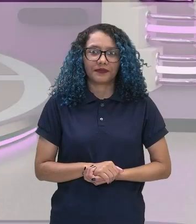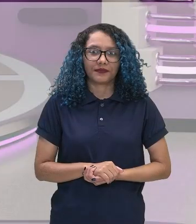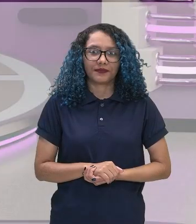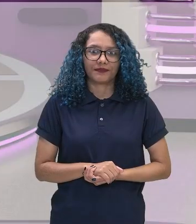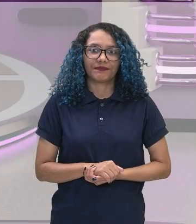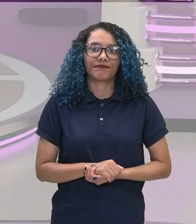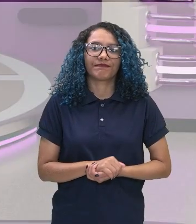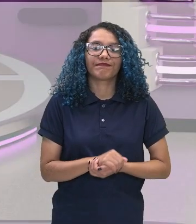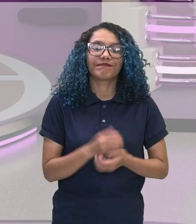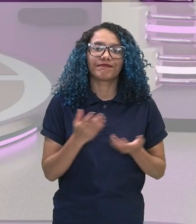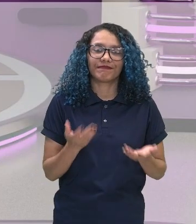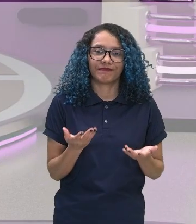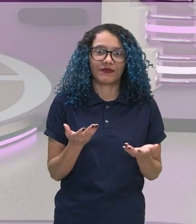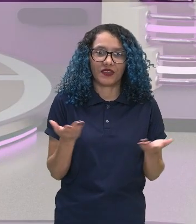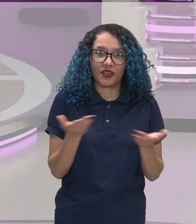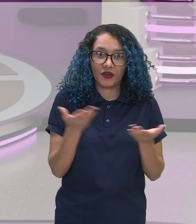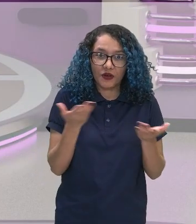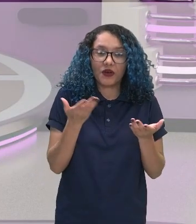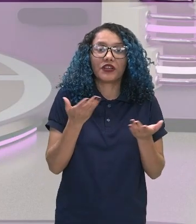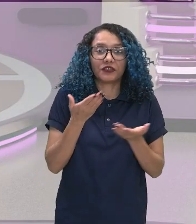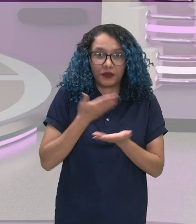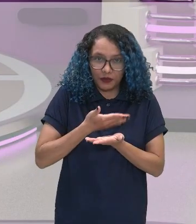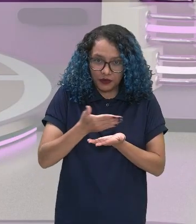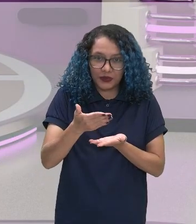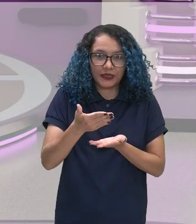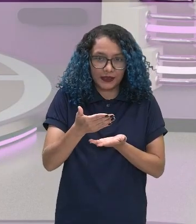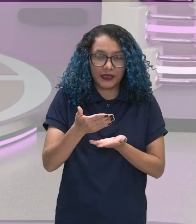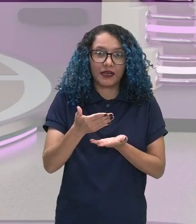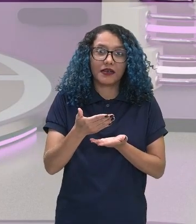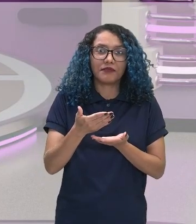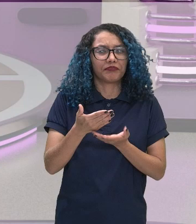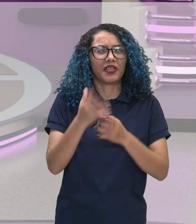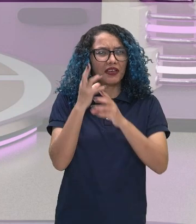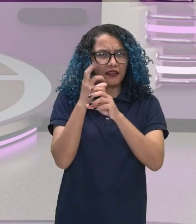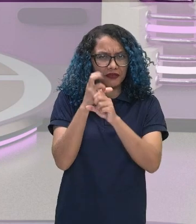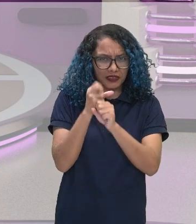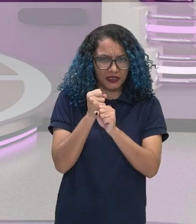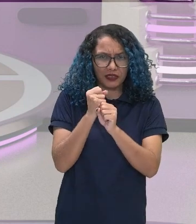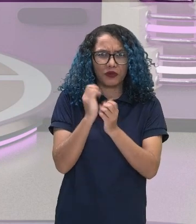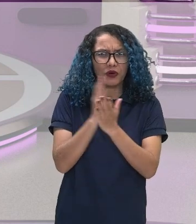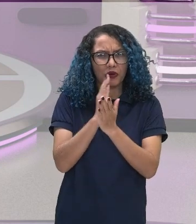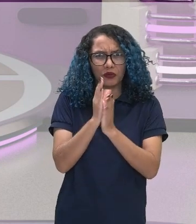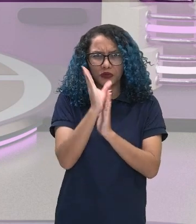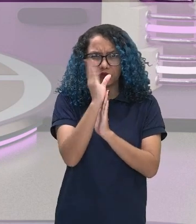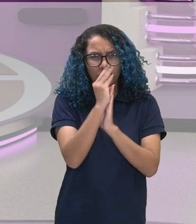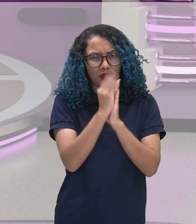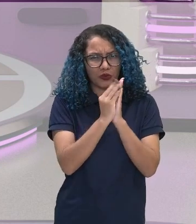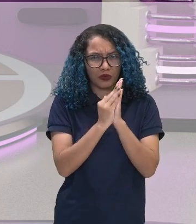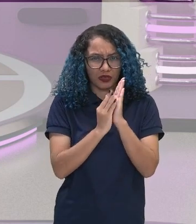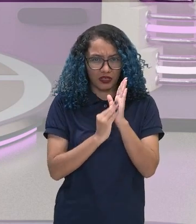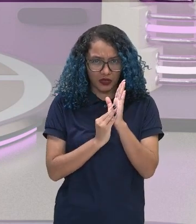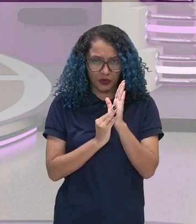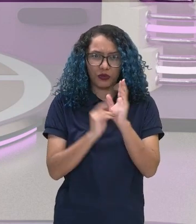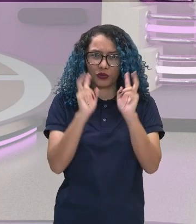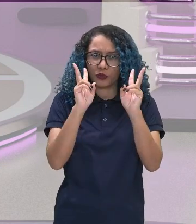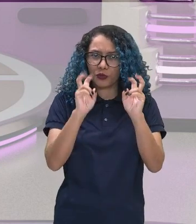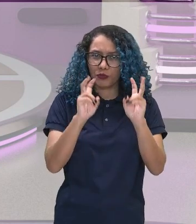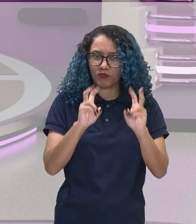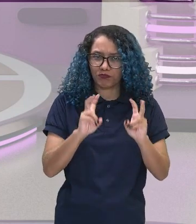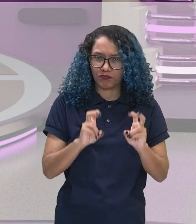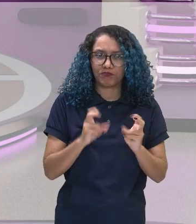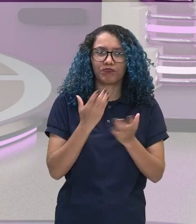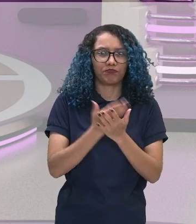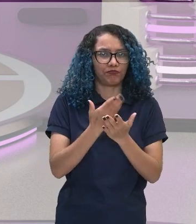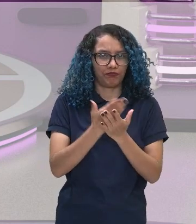Então, meus queridos alunos, vamos aqui dar início na aula, lembrando, né? Aula de revisão, vamos então aqui rever os tópicos que foram